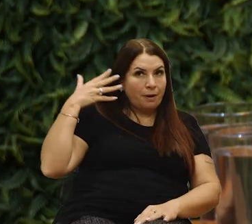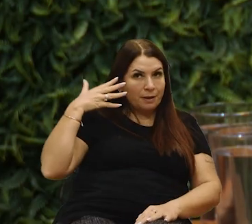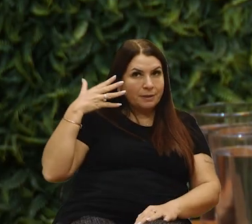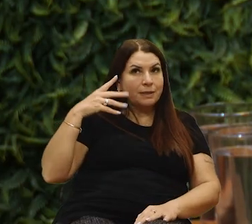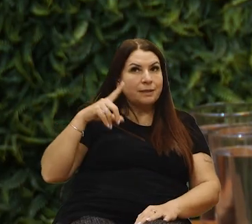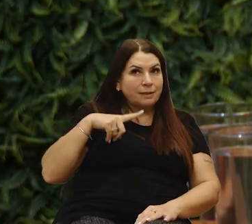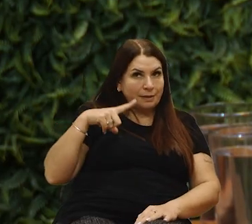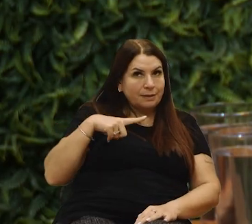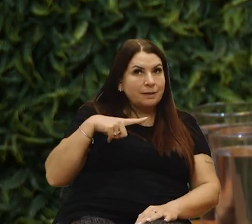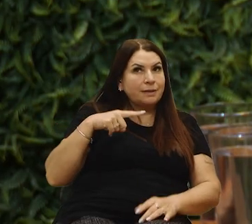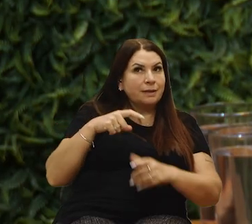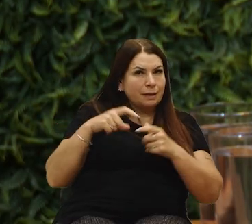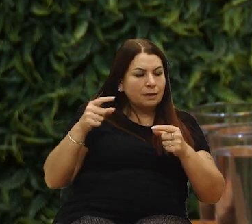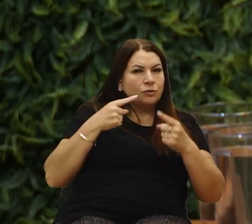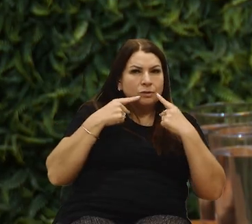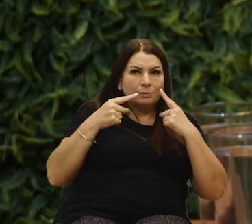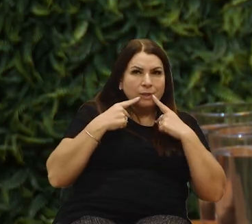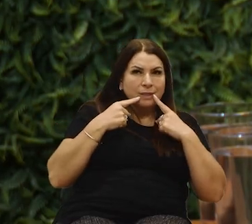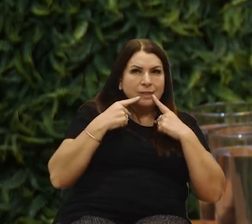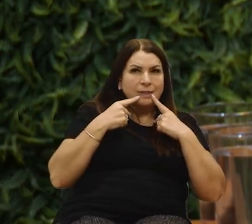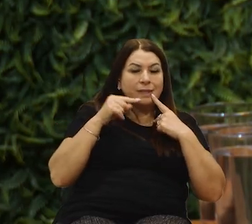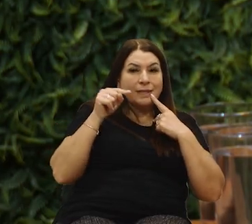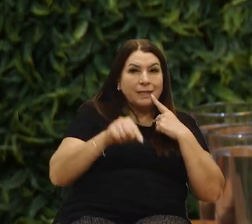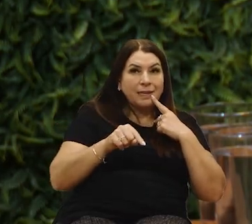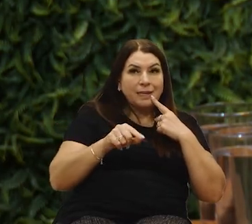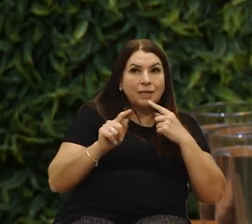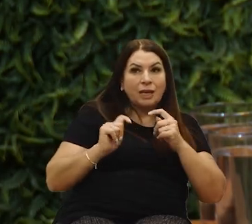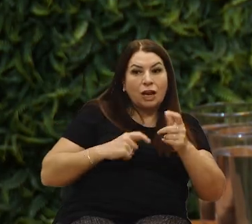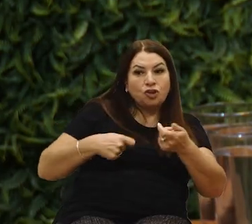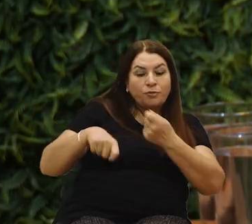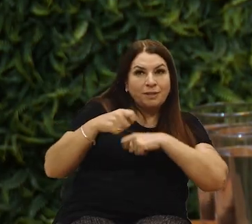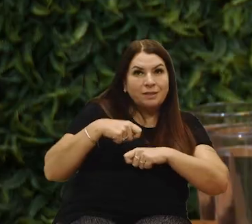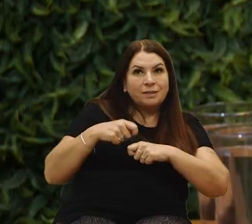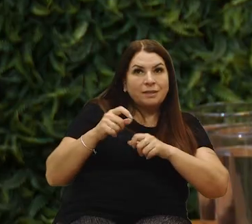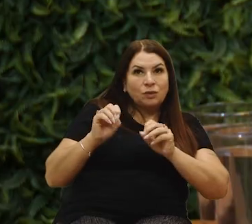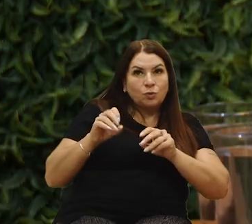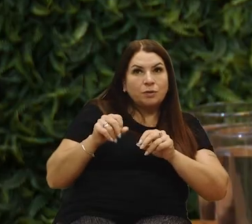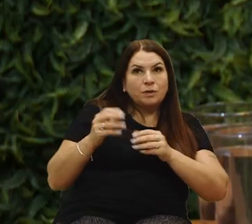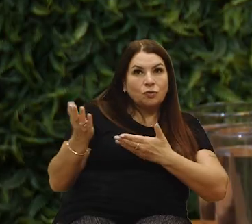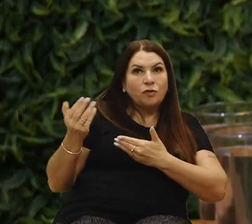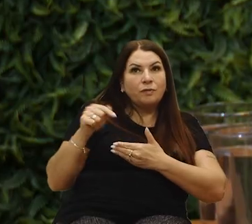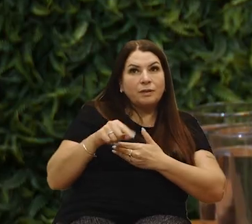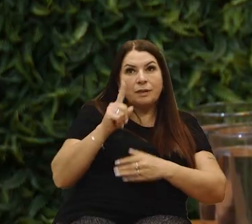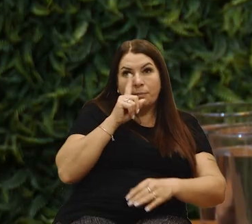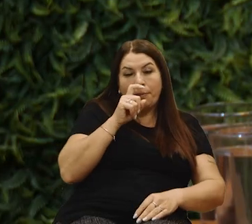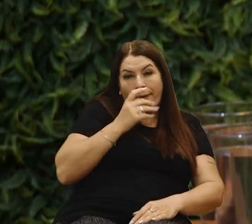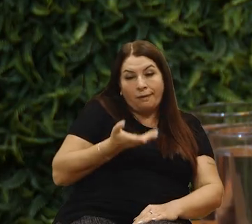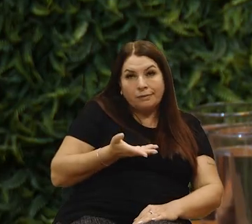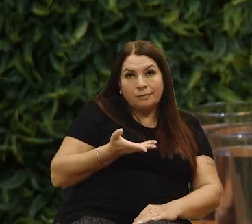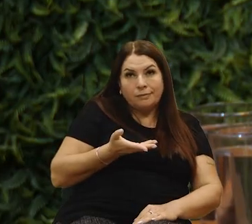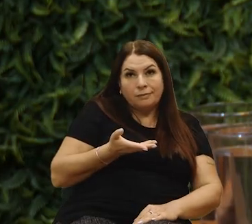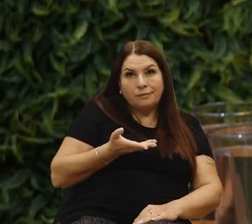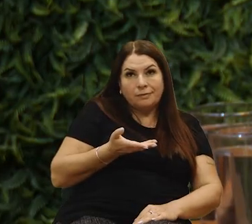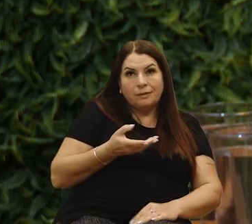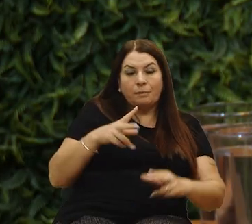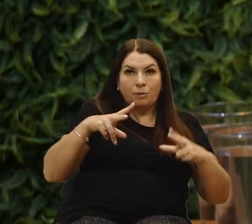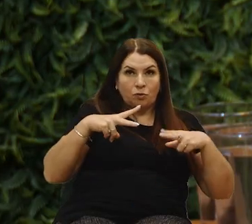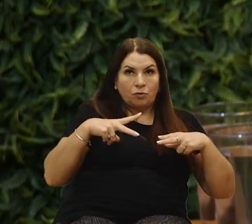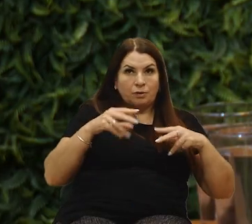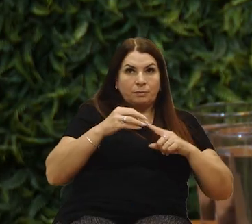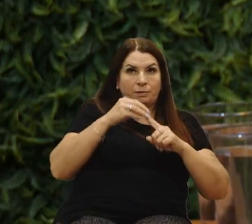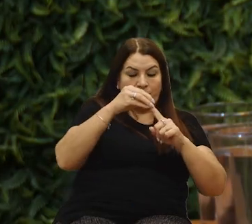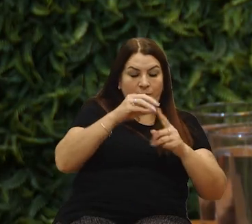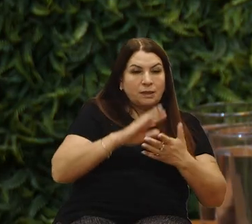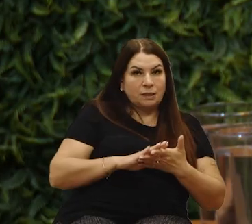a gente tem essa grande queixa de que quem gerencia a educação dos jovens são os pais, nas particulares